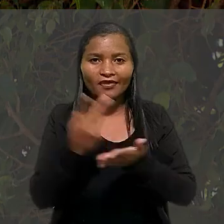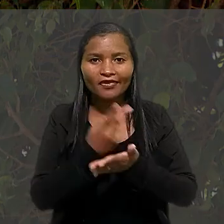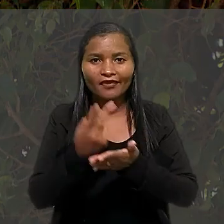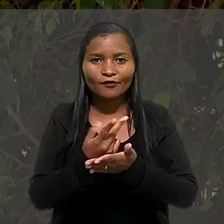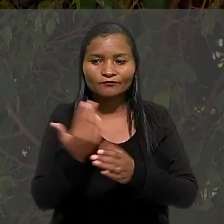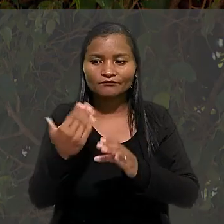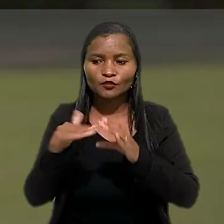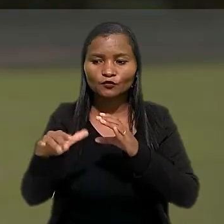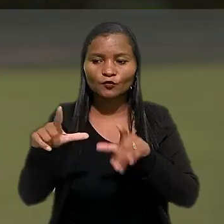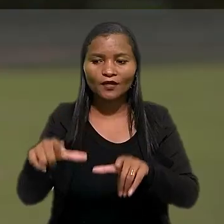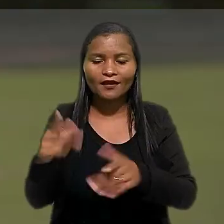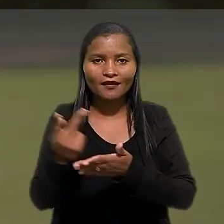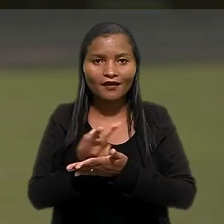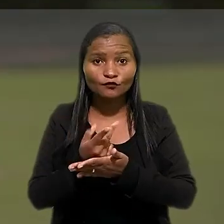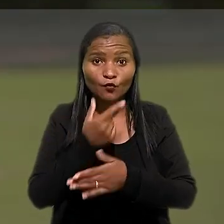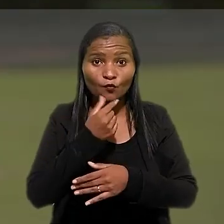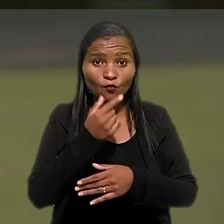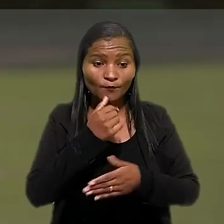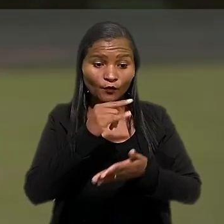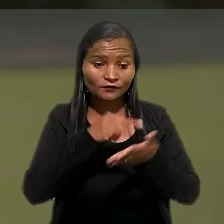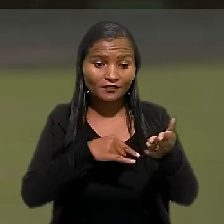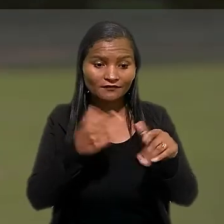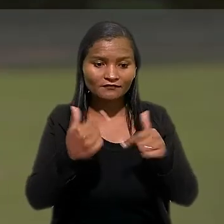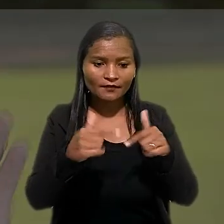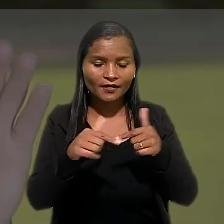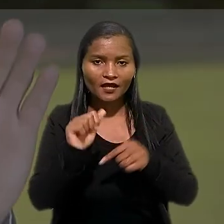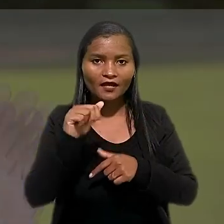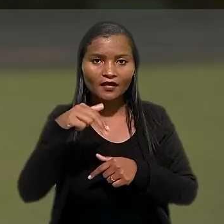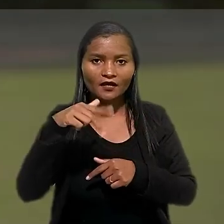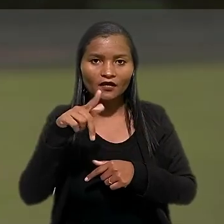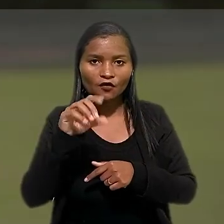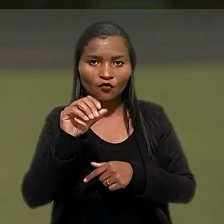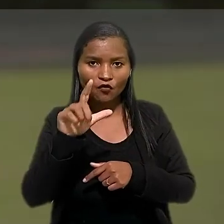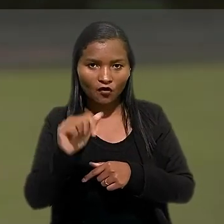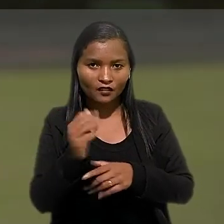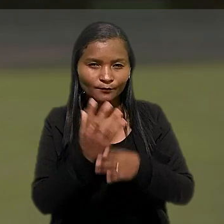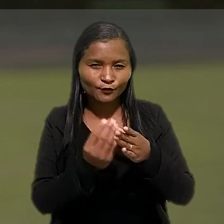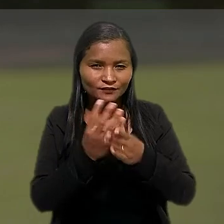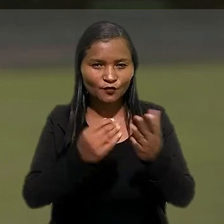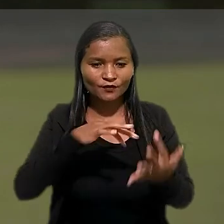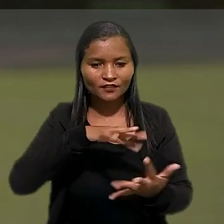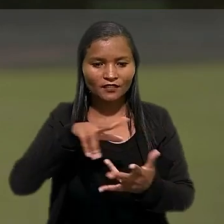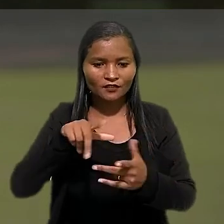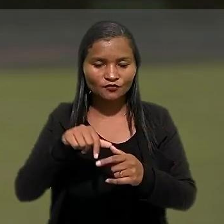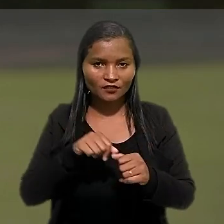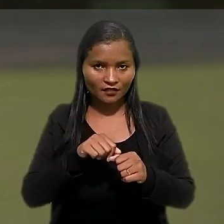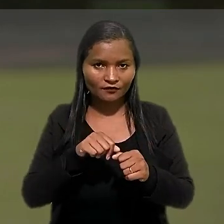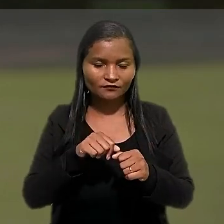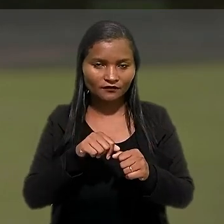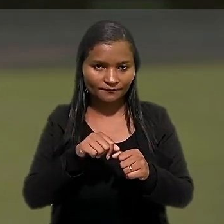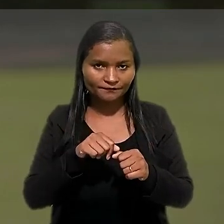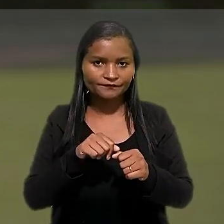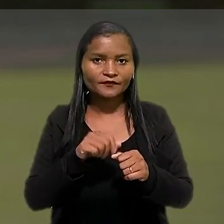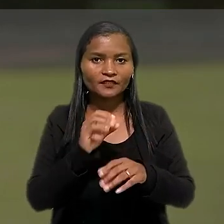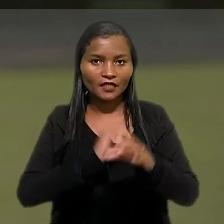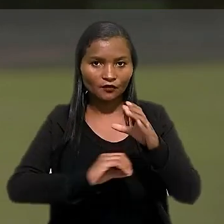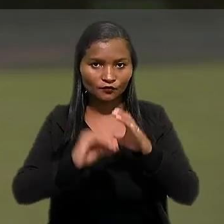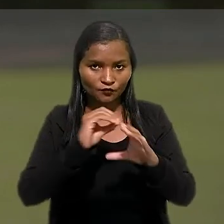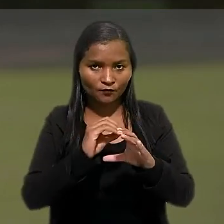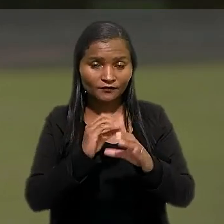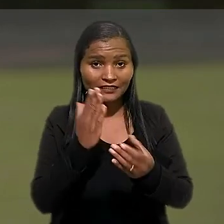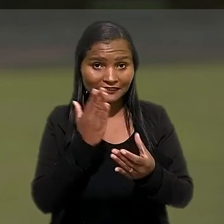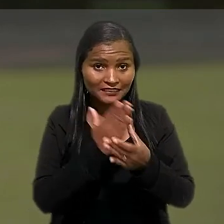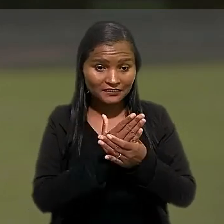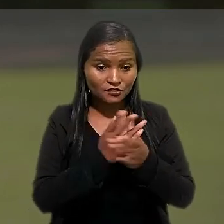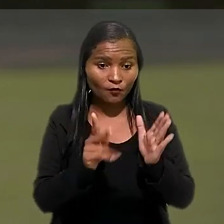de notificação. O jornalista havia sido contratado para trabalhar em Angola numa produção internacional da Globo. Na ação